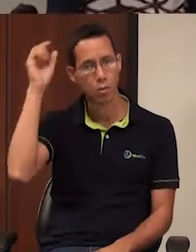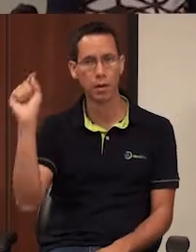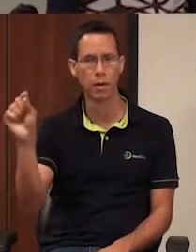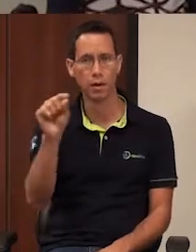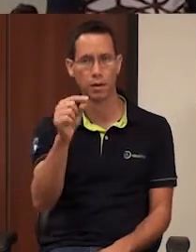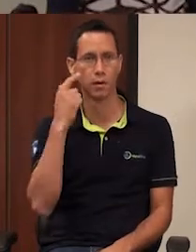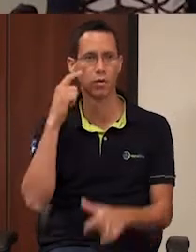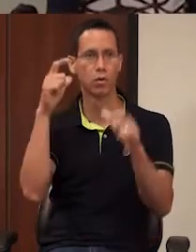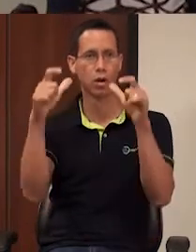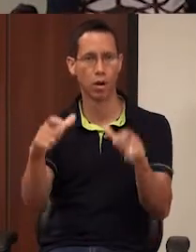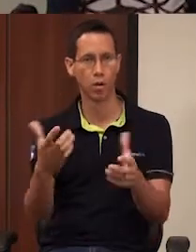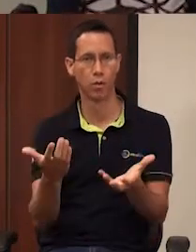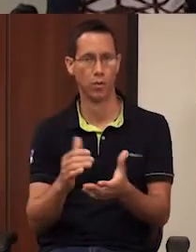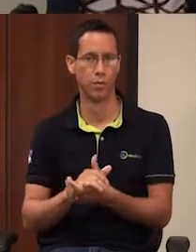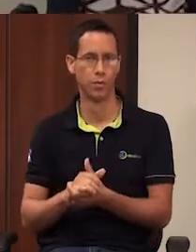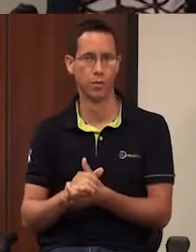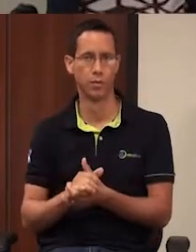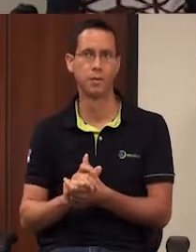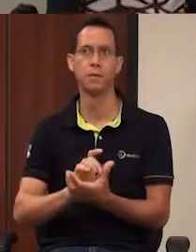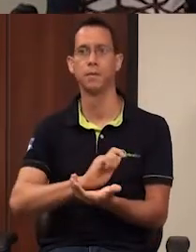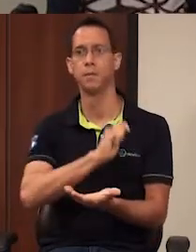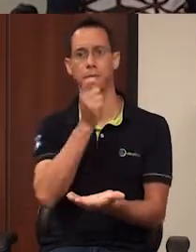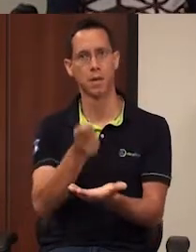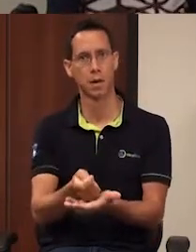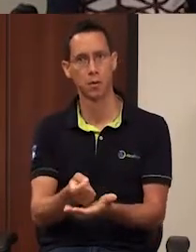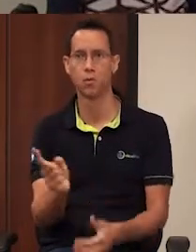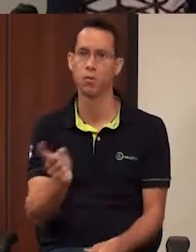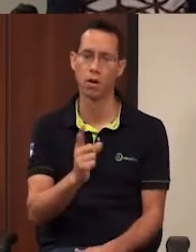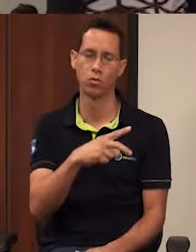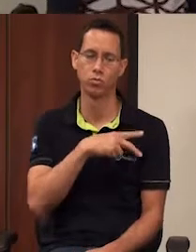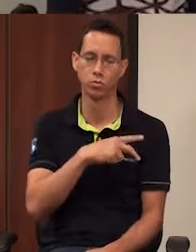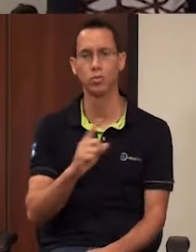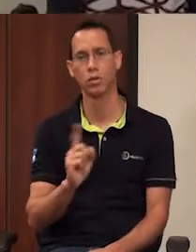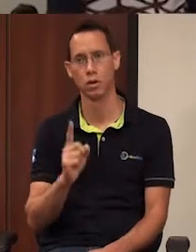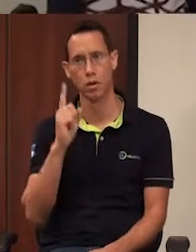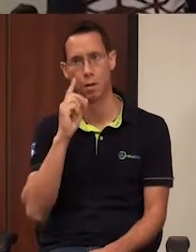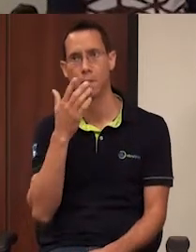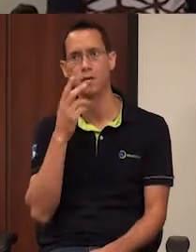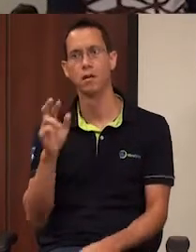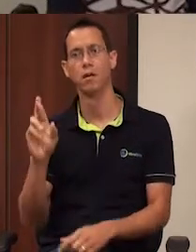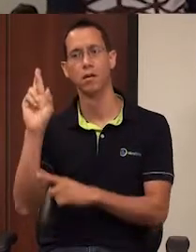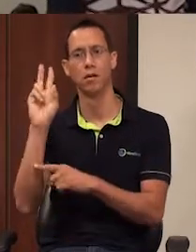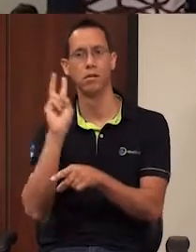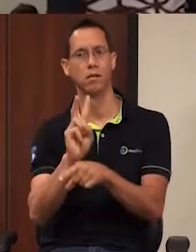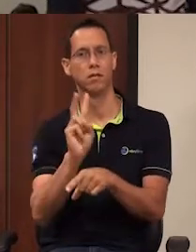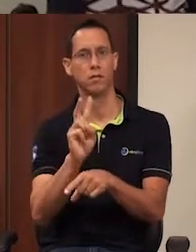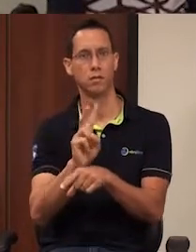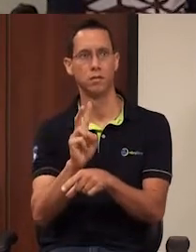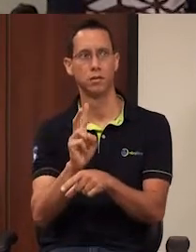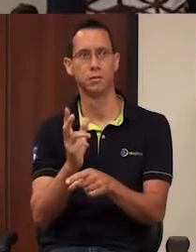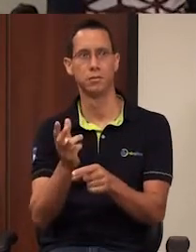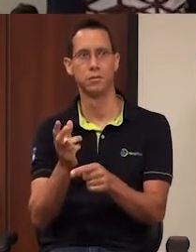o local que eles estão pagando ou não, mas estão esperando que os proteja da